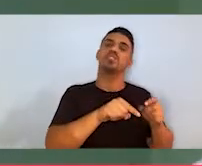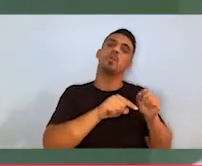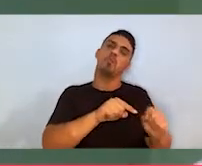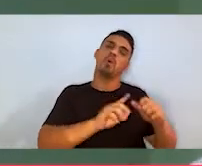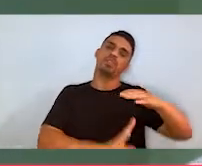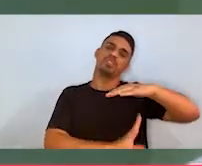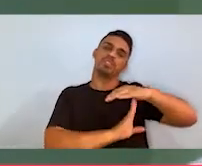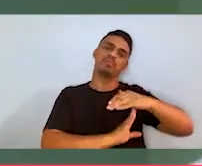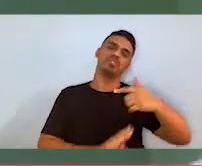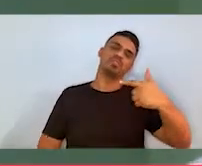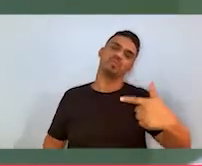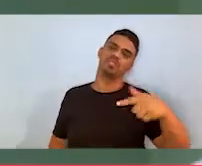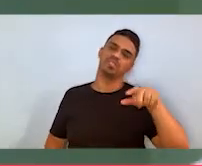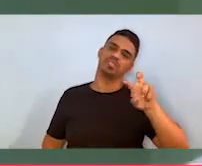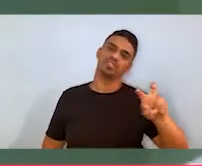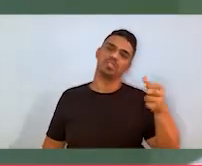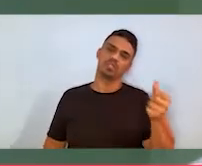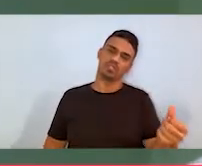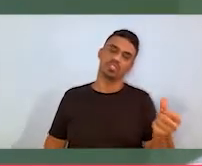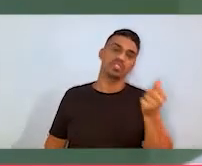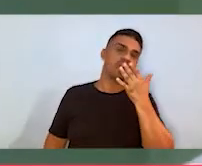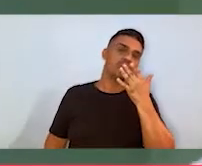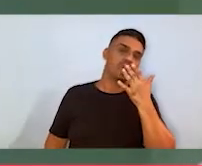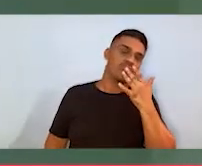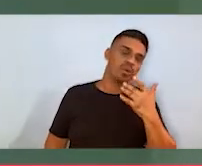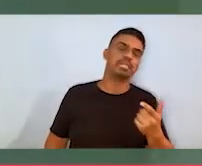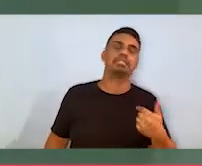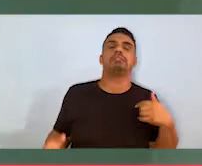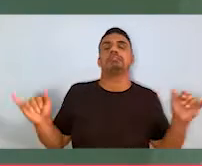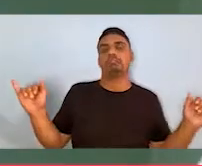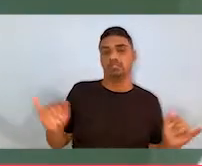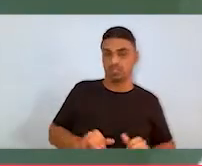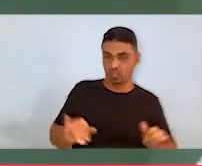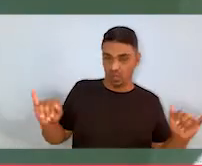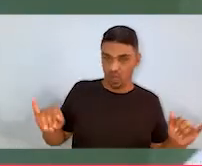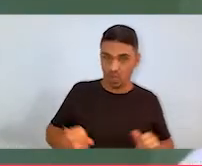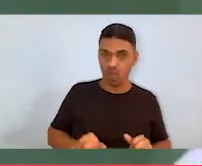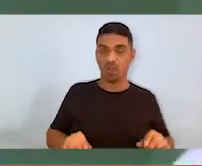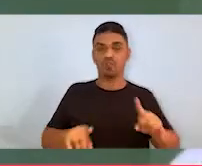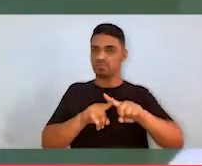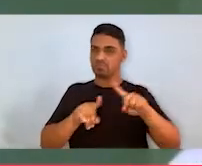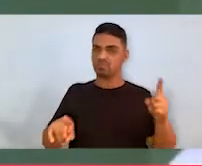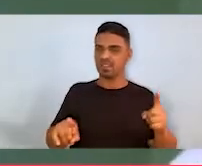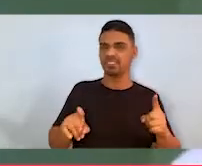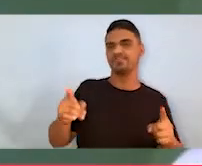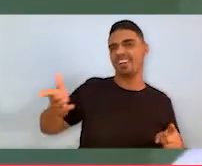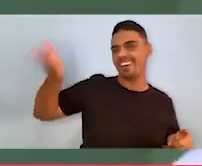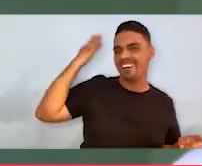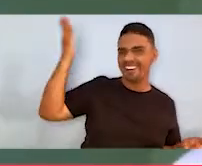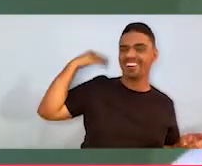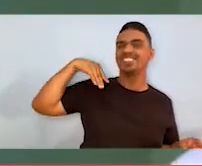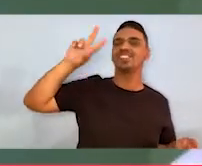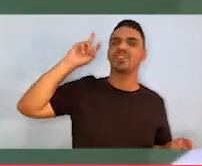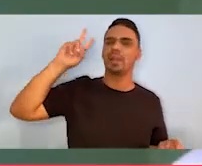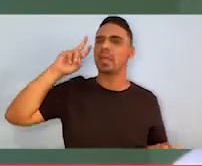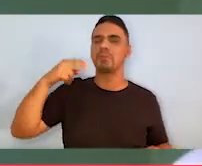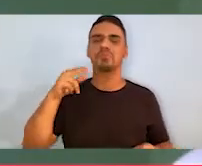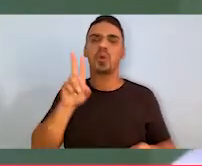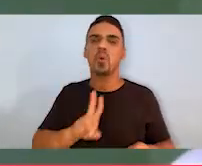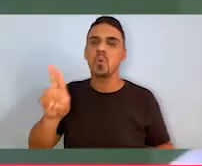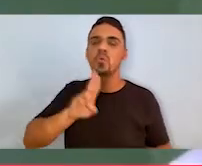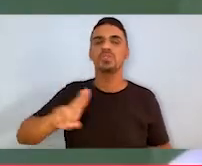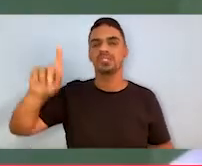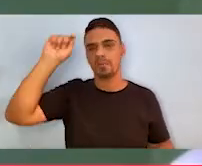256 cores, então vai aí, sofre. Mas para quem começou trabalhando tudo preto e branco, não é